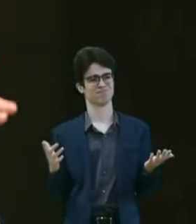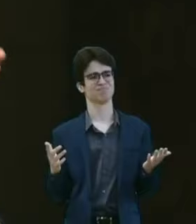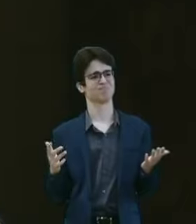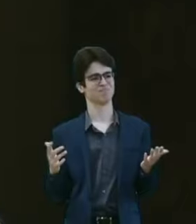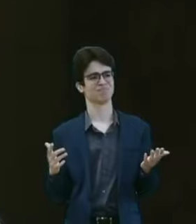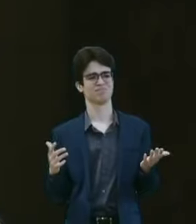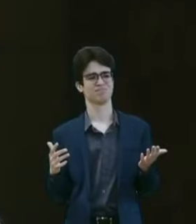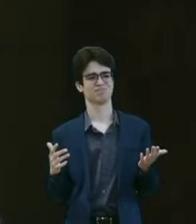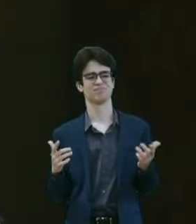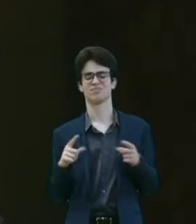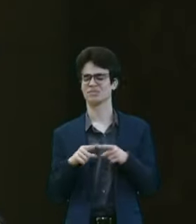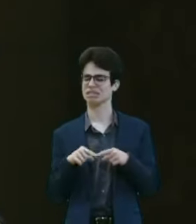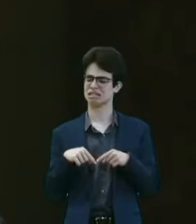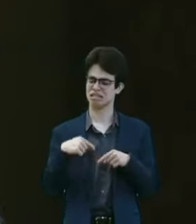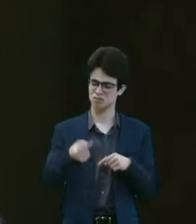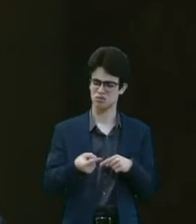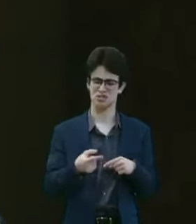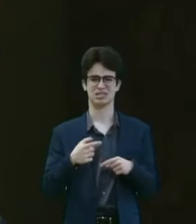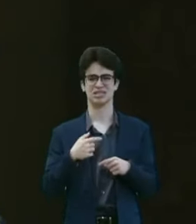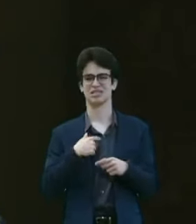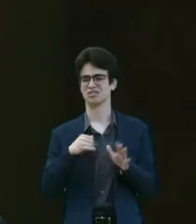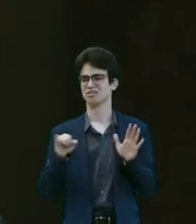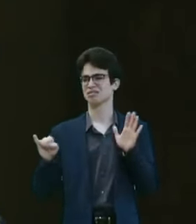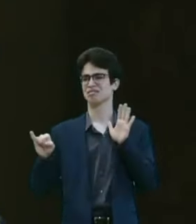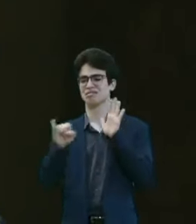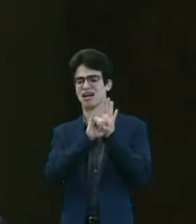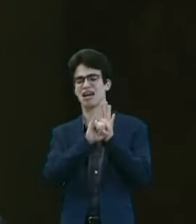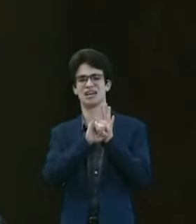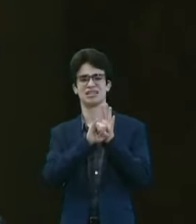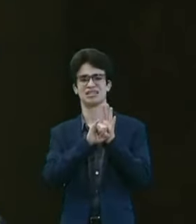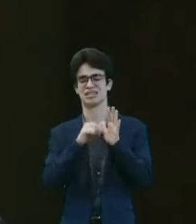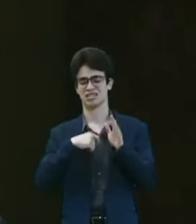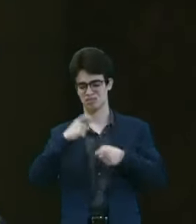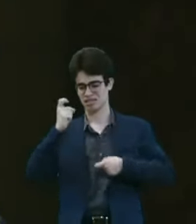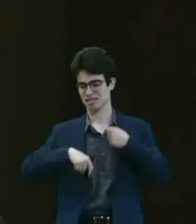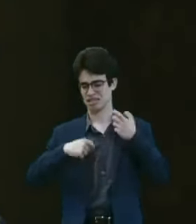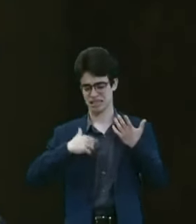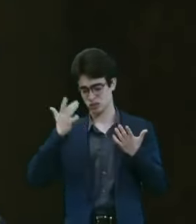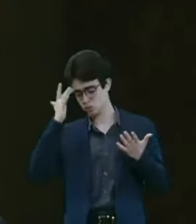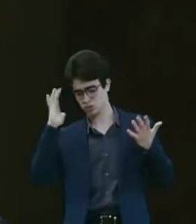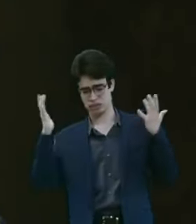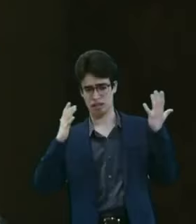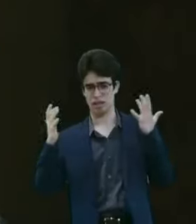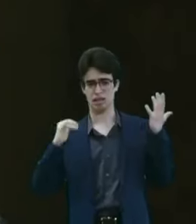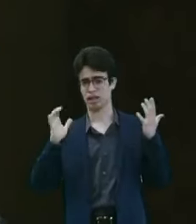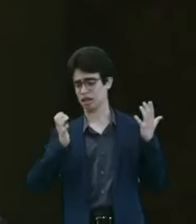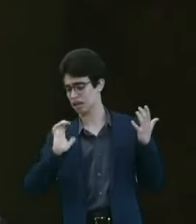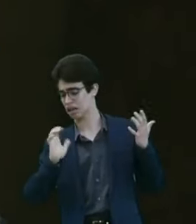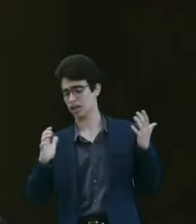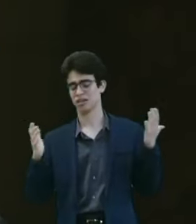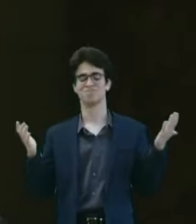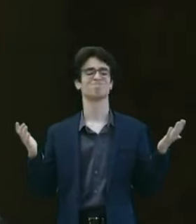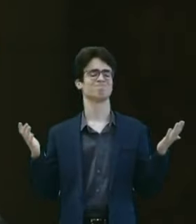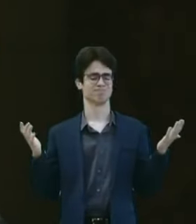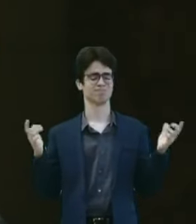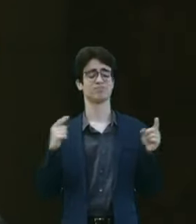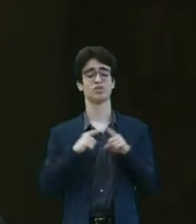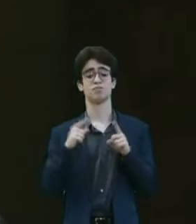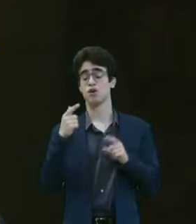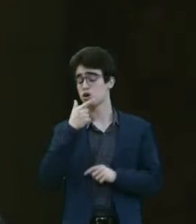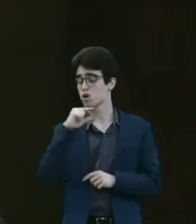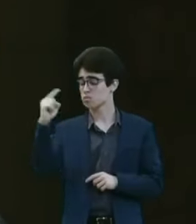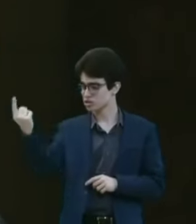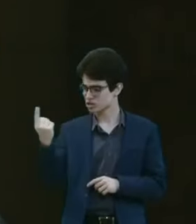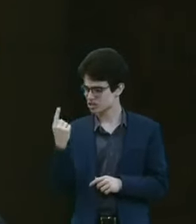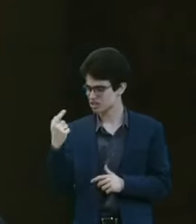E isso, depois de um tempo, gera uma crise de identidade até na sua sexualidade. E aquele jovem chega na minha